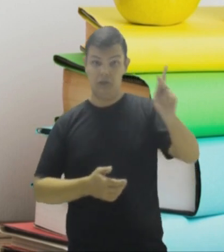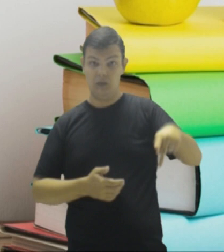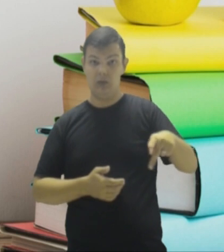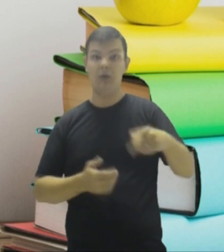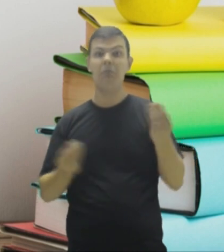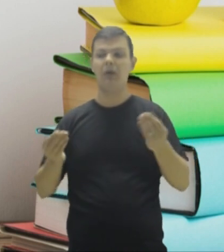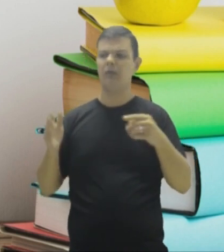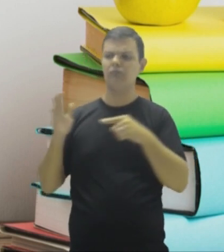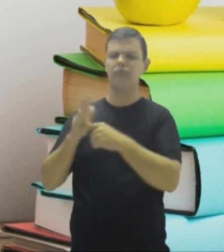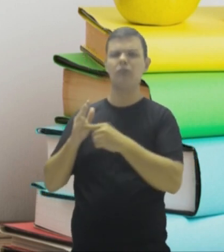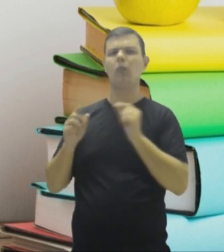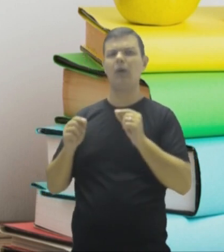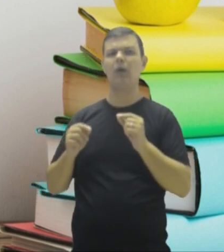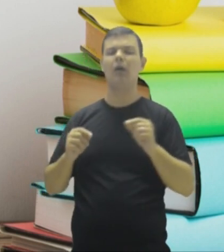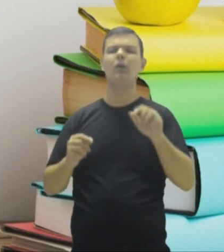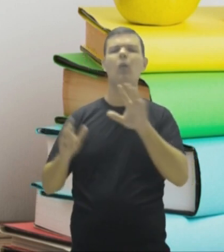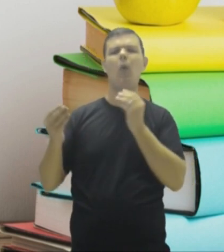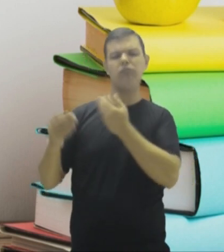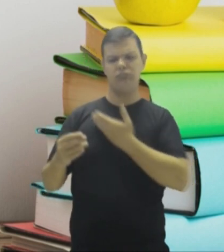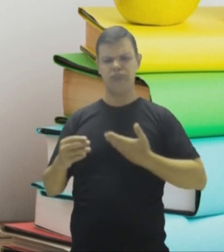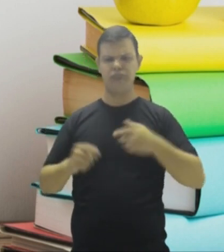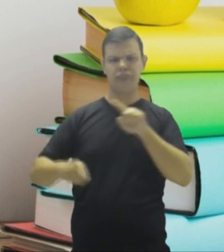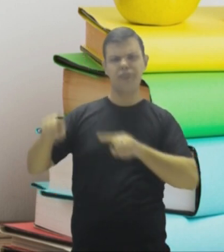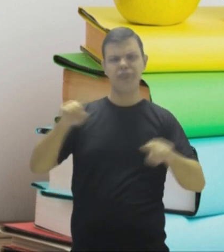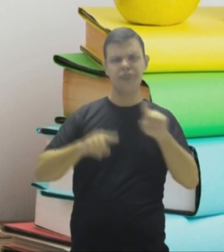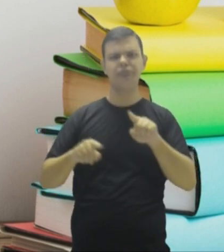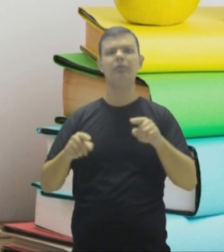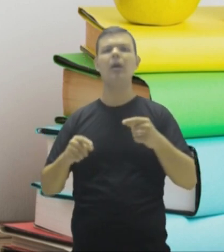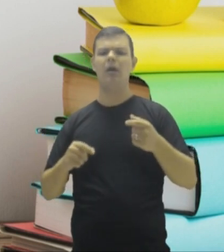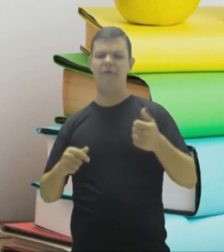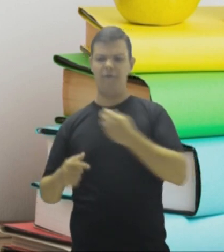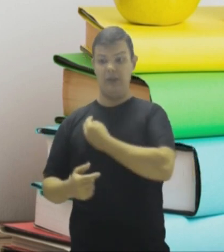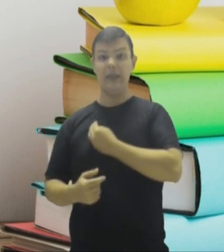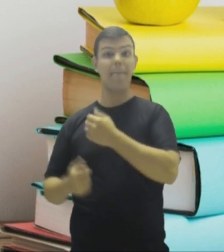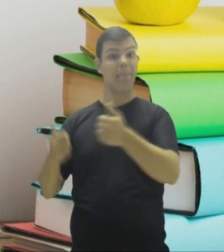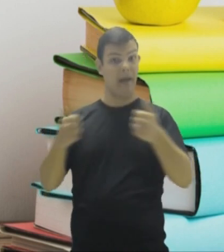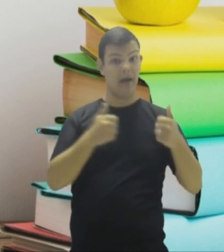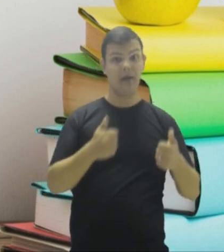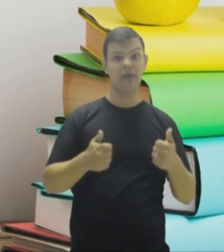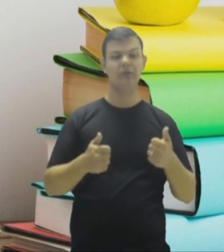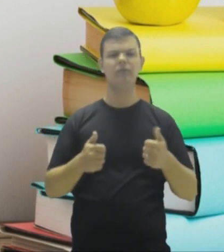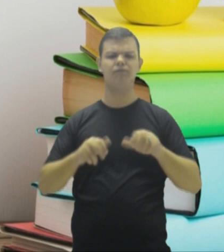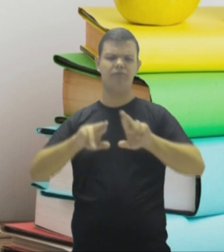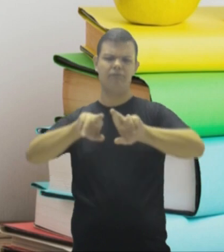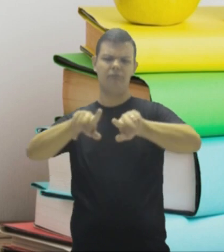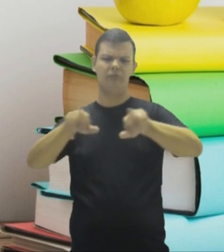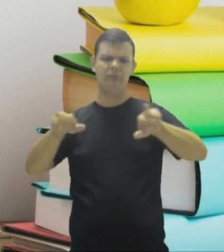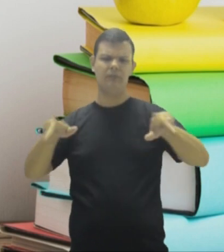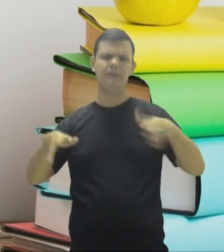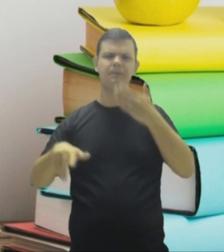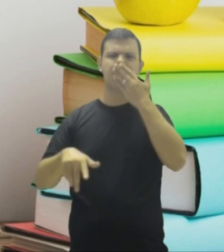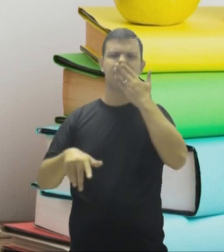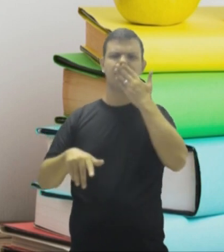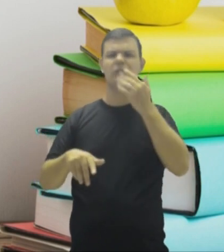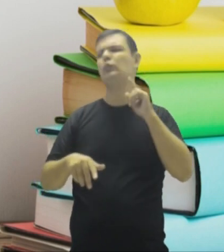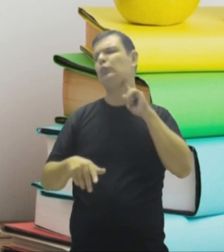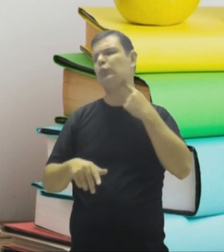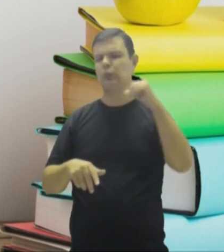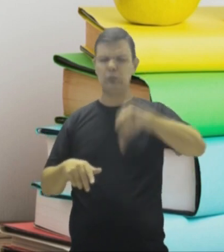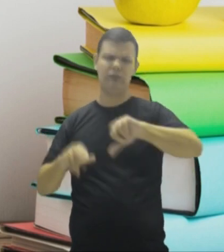do conhecimento será a gestão pública da qualidade de vida, diferentes tipos de